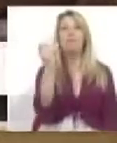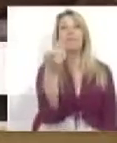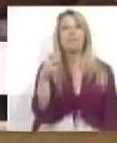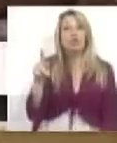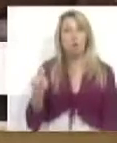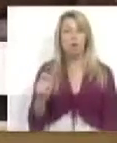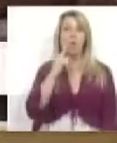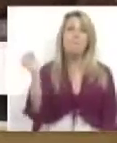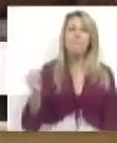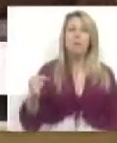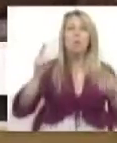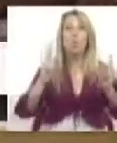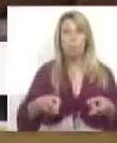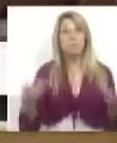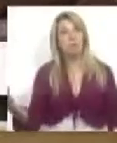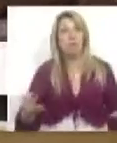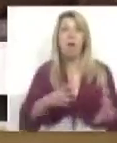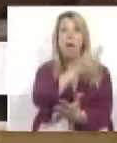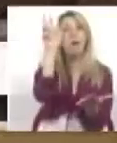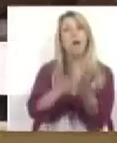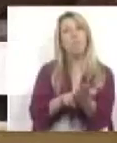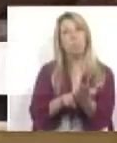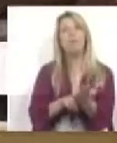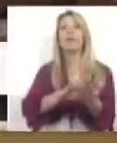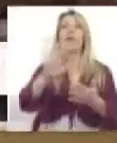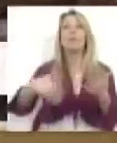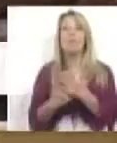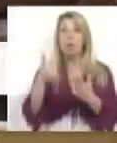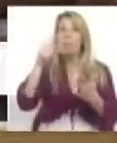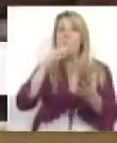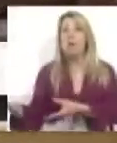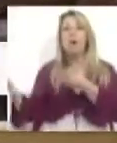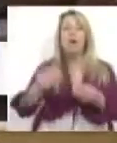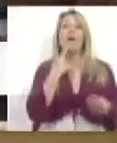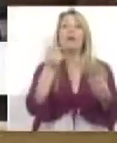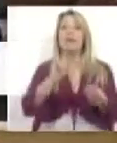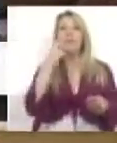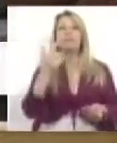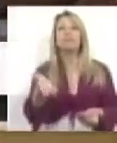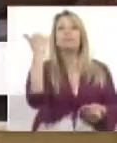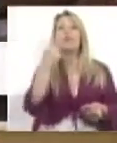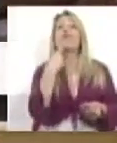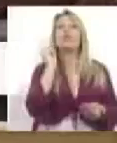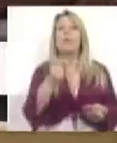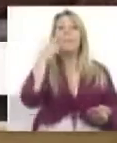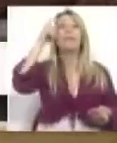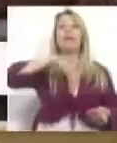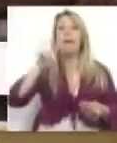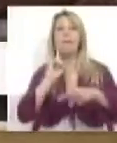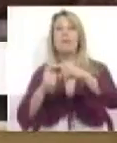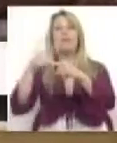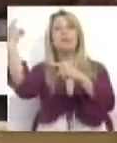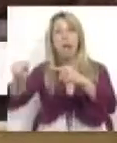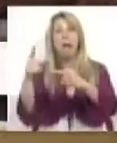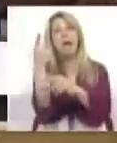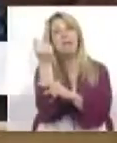começar será aprovar as propostas que o Bloco reapresentará para obrigar à identificação dos beneficiários últimos das entidades que tenham